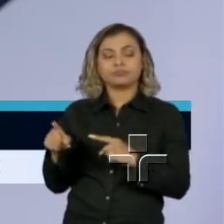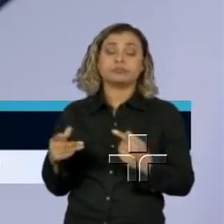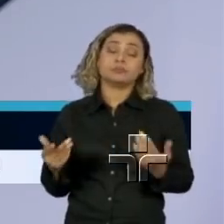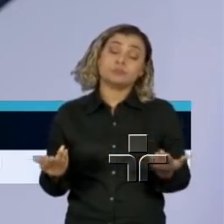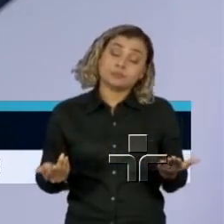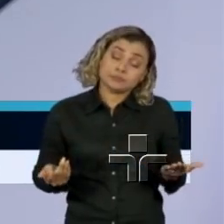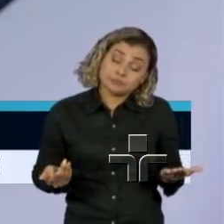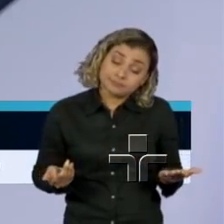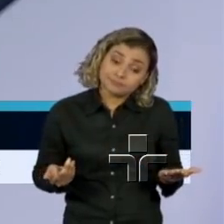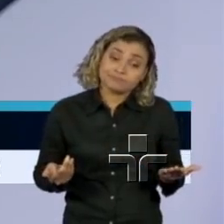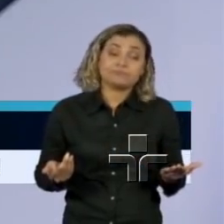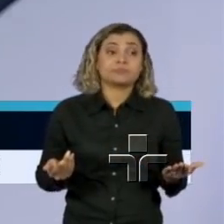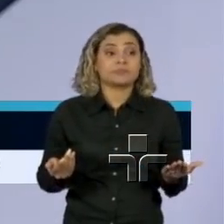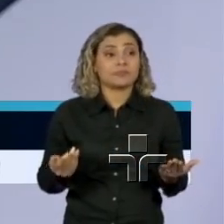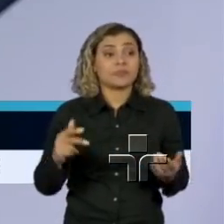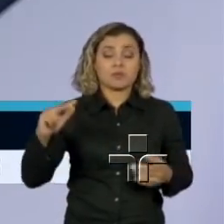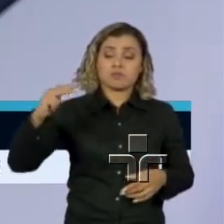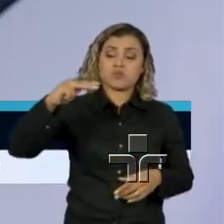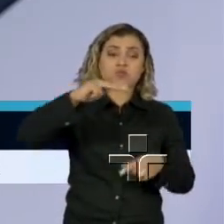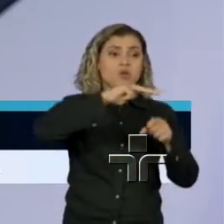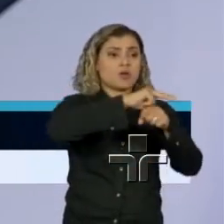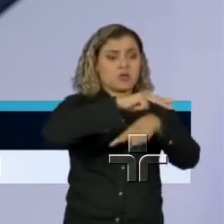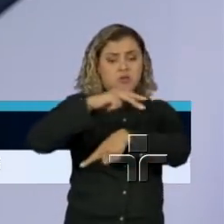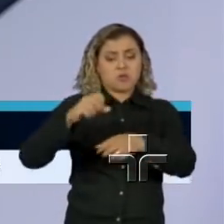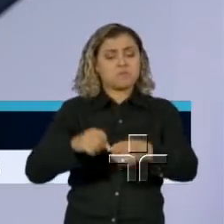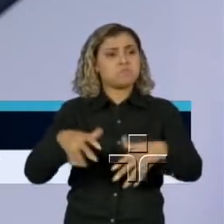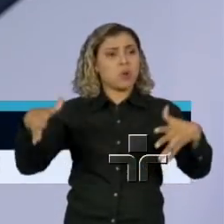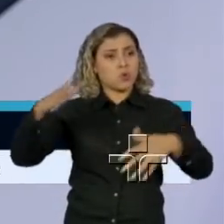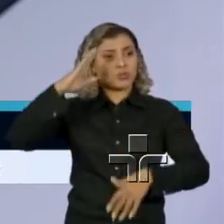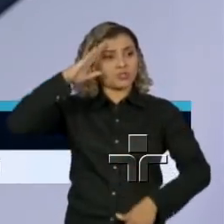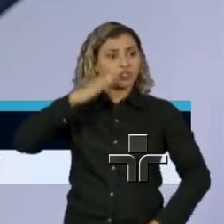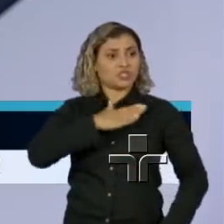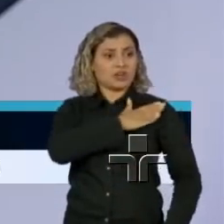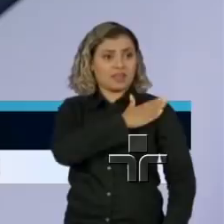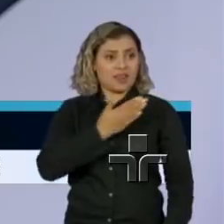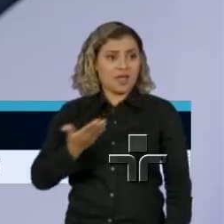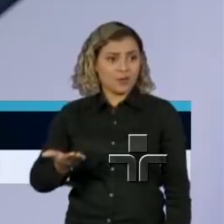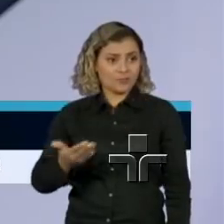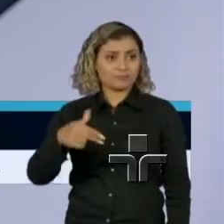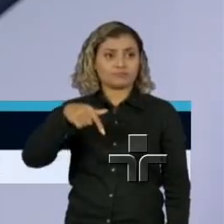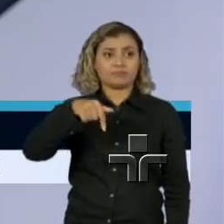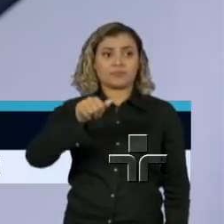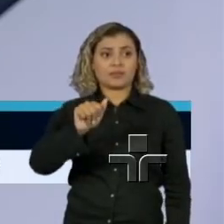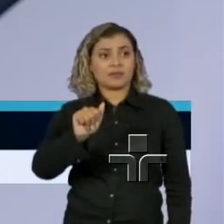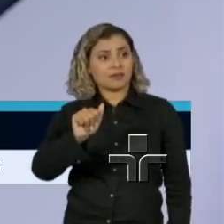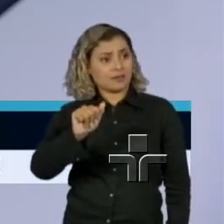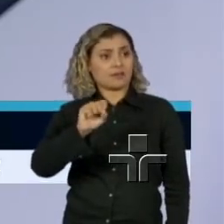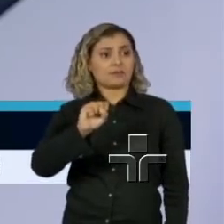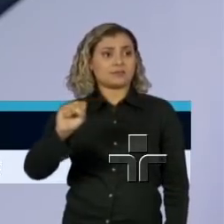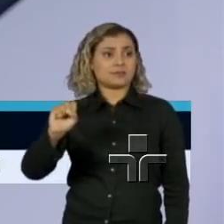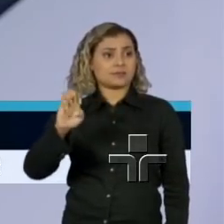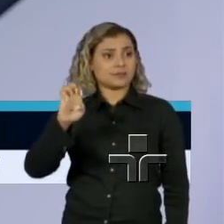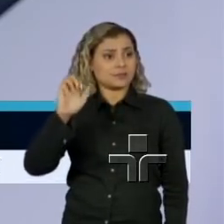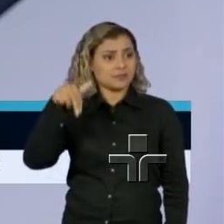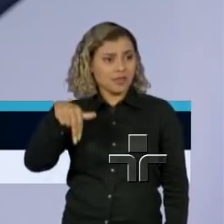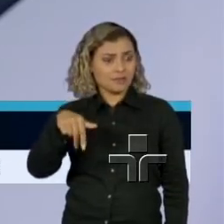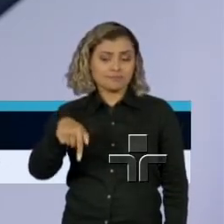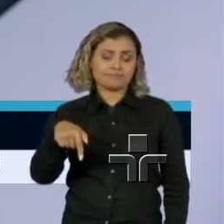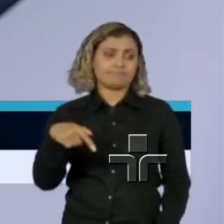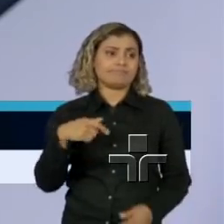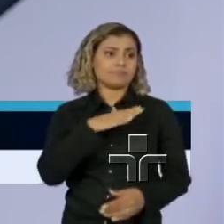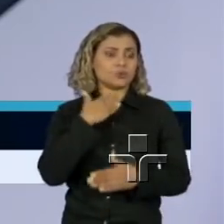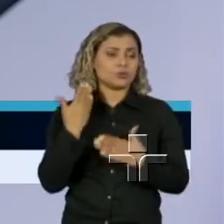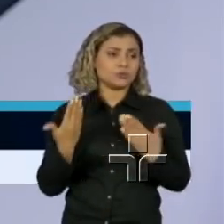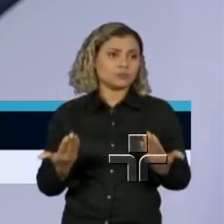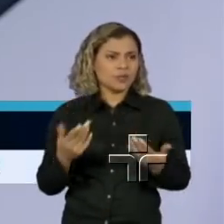eliminar o general iraniano, vamos lembrar o que aconteceu quando eles invadiram o Iraque.